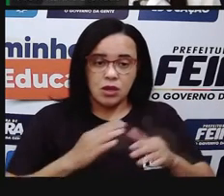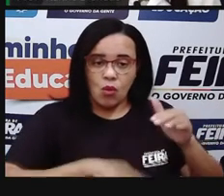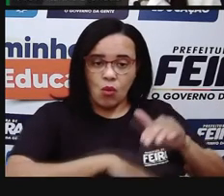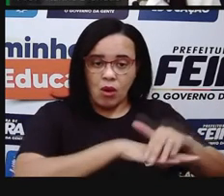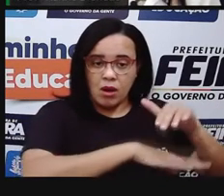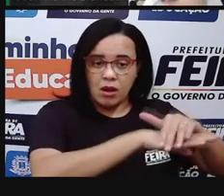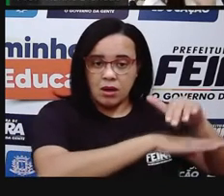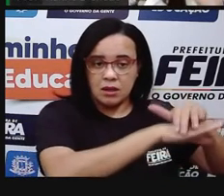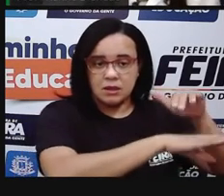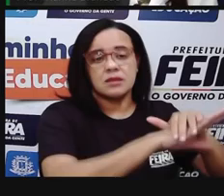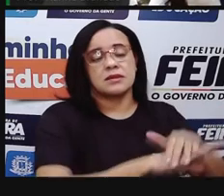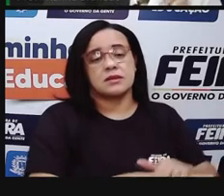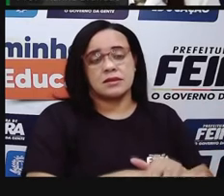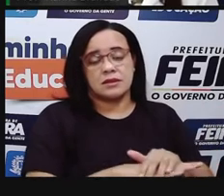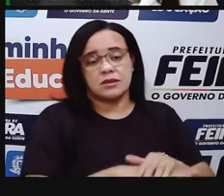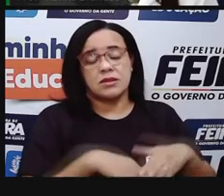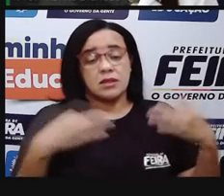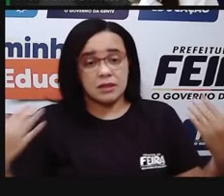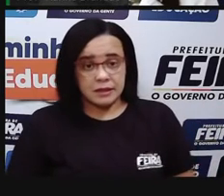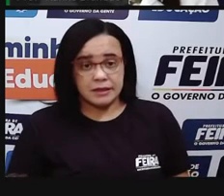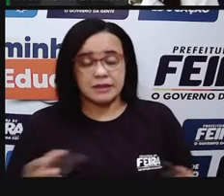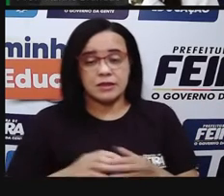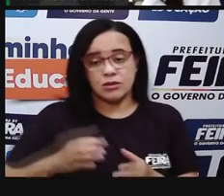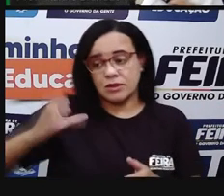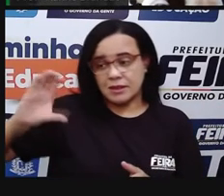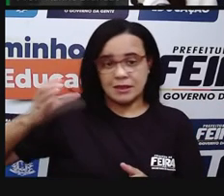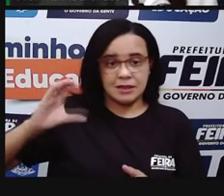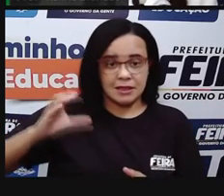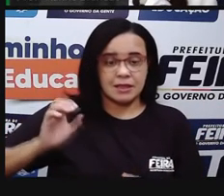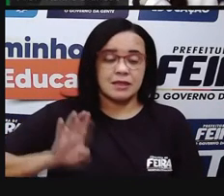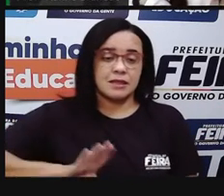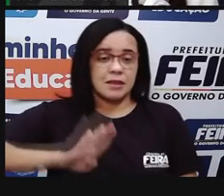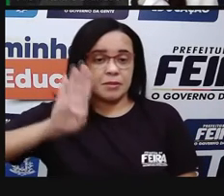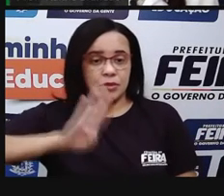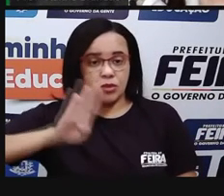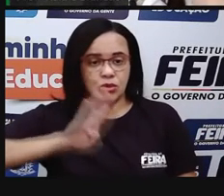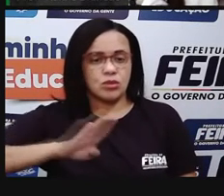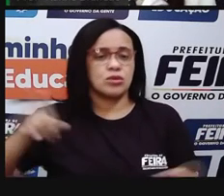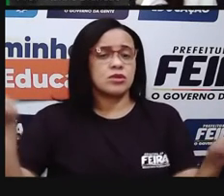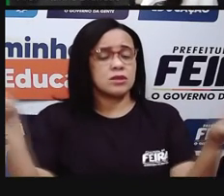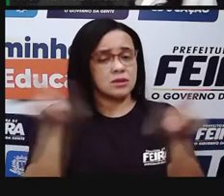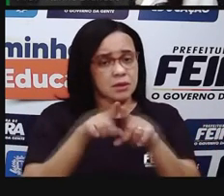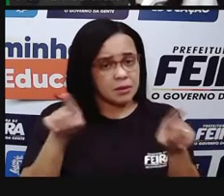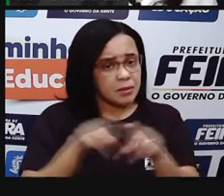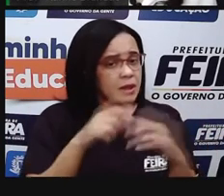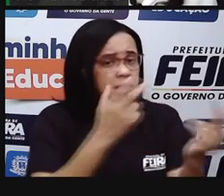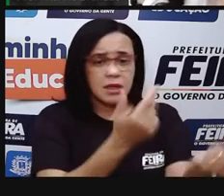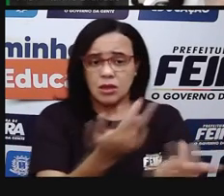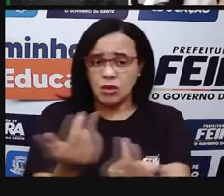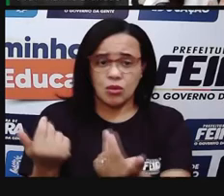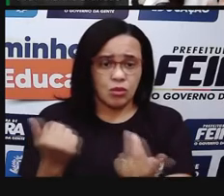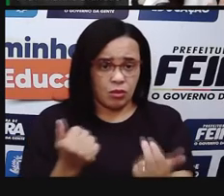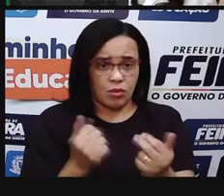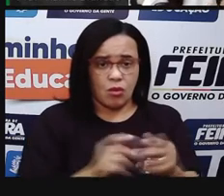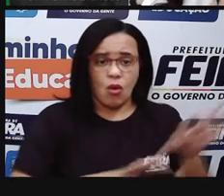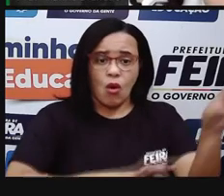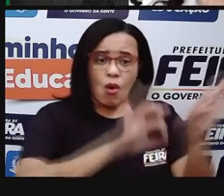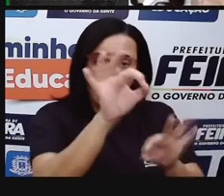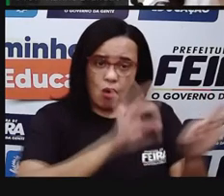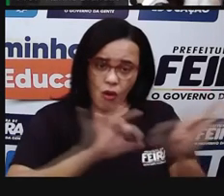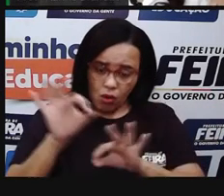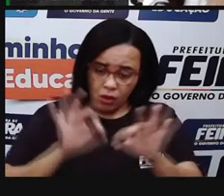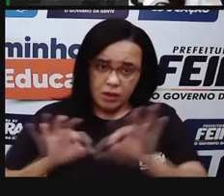na biologia, aqui na ciência, a gente faz a mesma coisa. Pensa o seguinte: quando a gente vai arrumar o guarda-roupa, né? A Pró já pegou esse